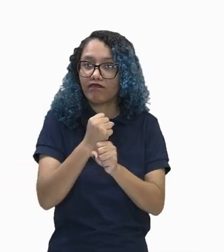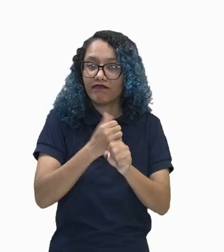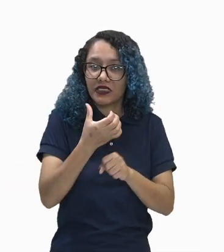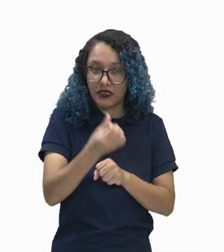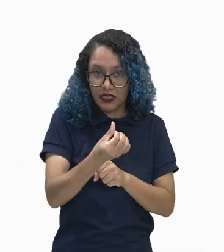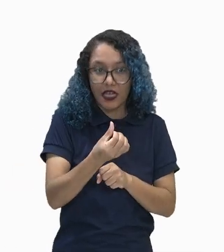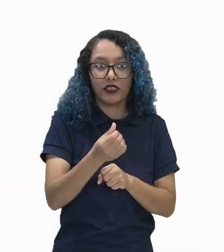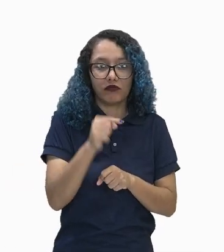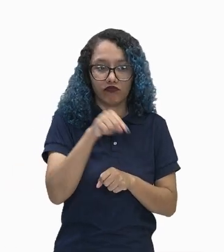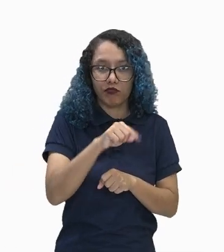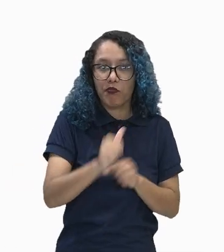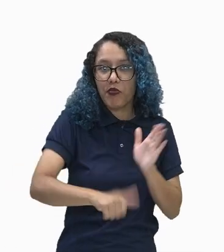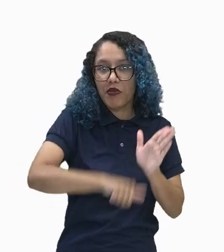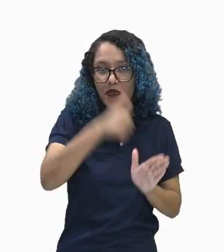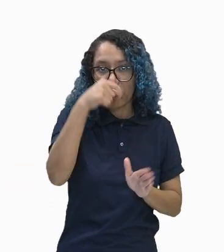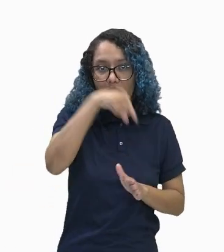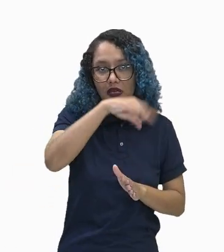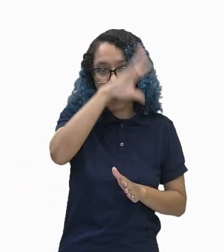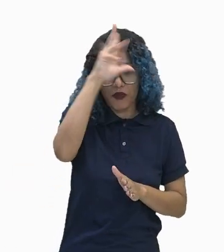E nesse mapa,